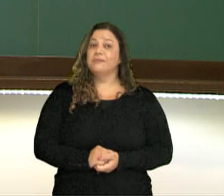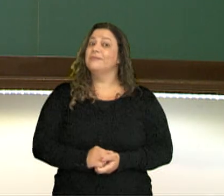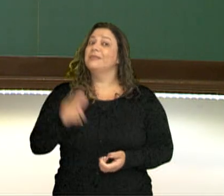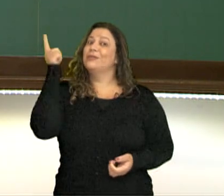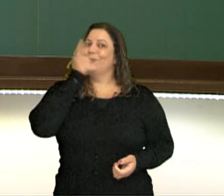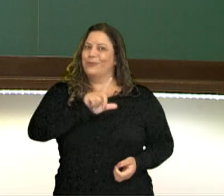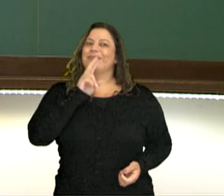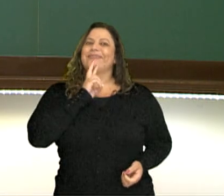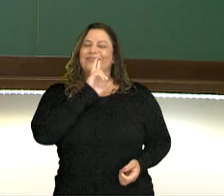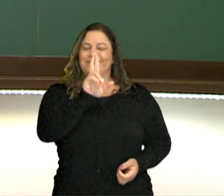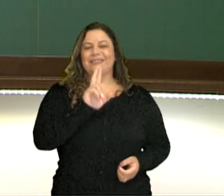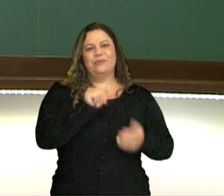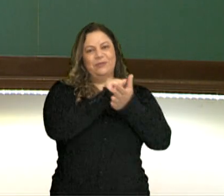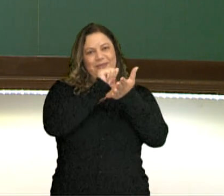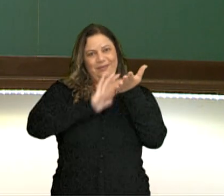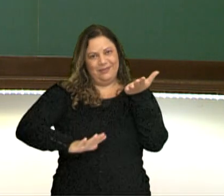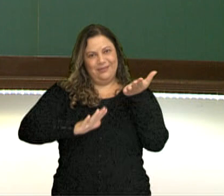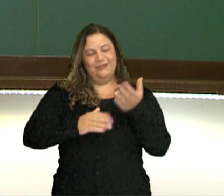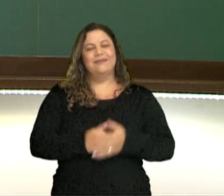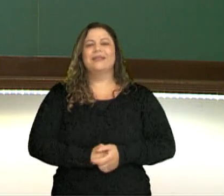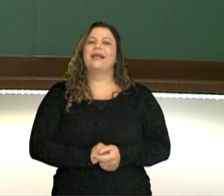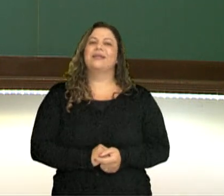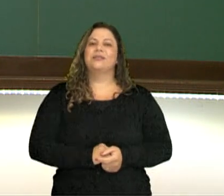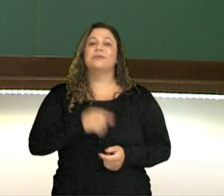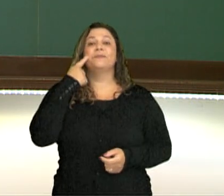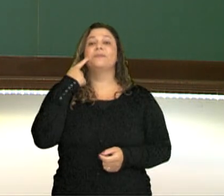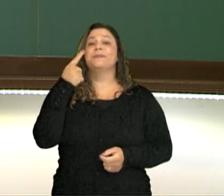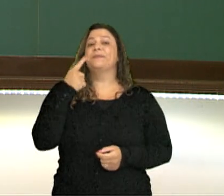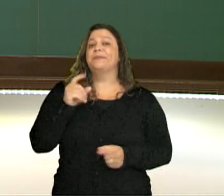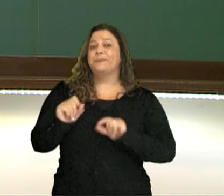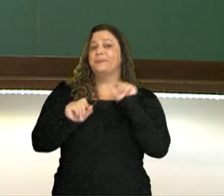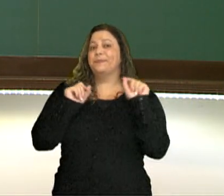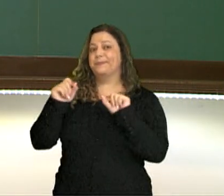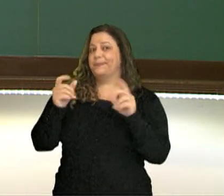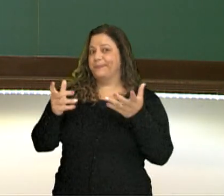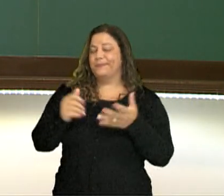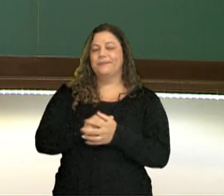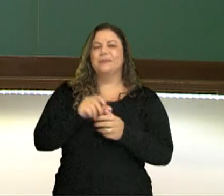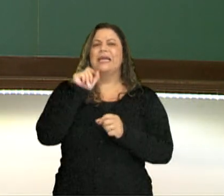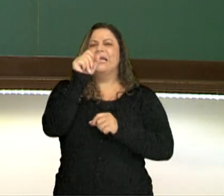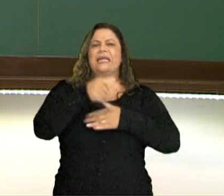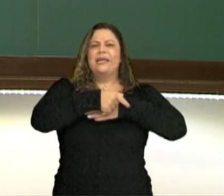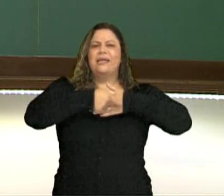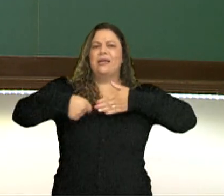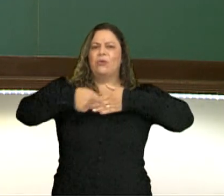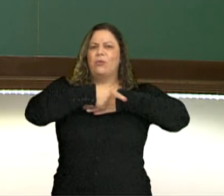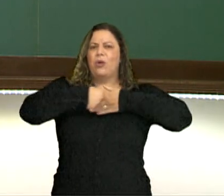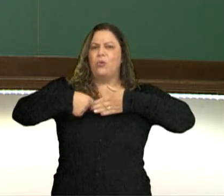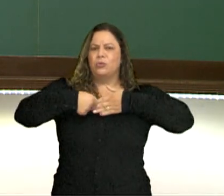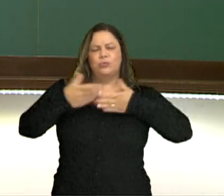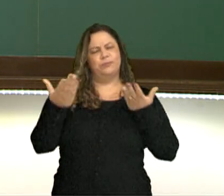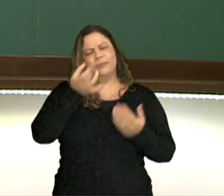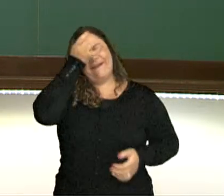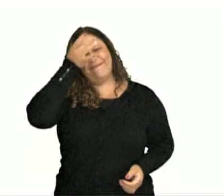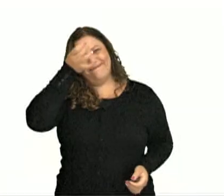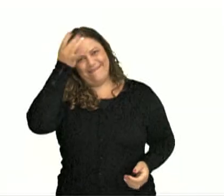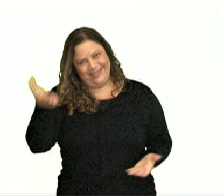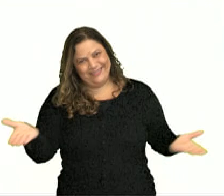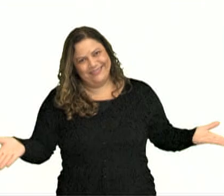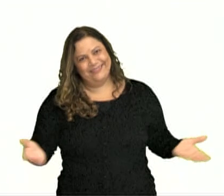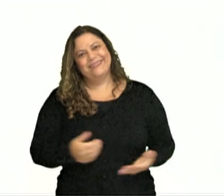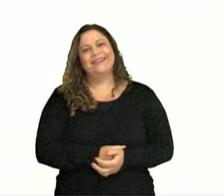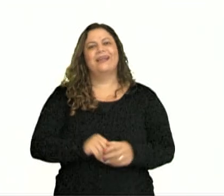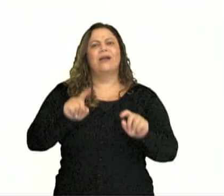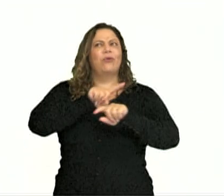Conseguiu realizar a atividade? Então vamos gabaritar aqui, ó. Quem é o autor da reportagem? Muito fácil, né? E